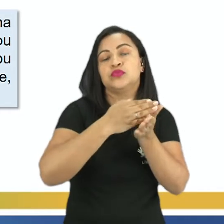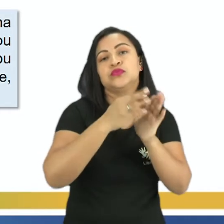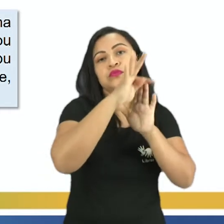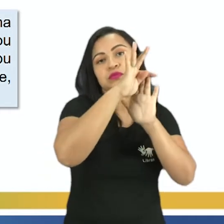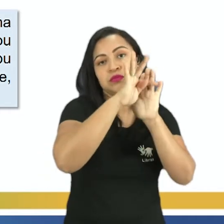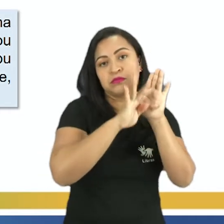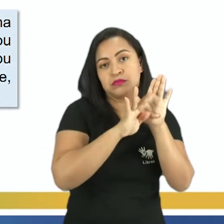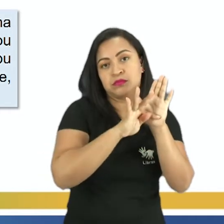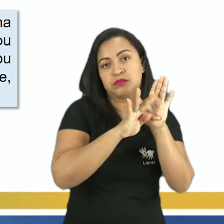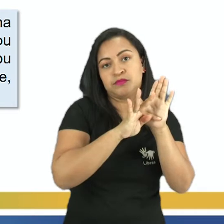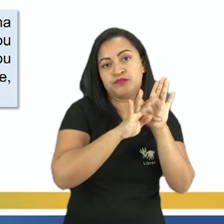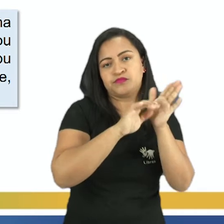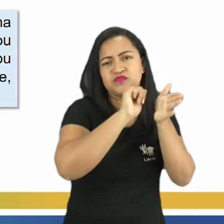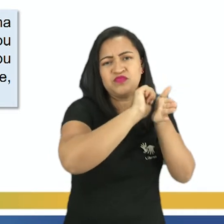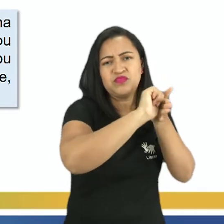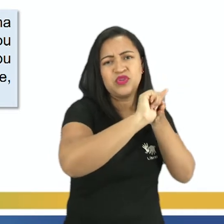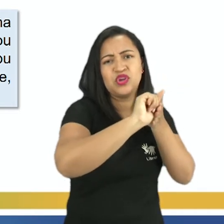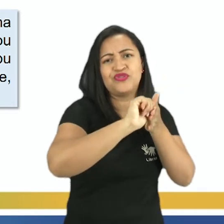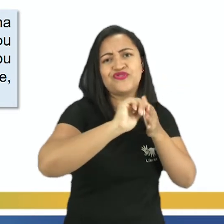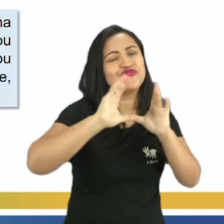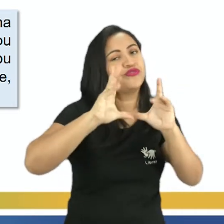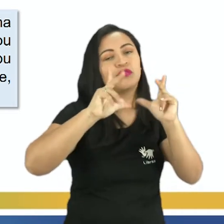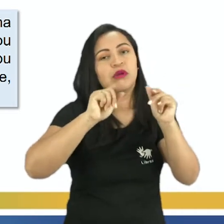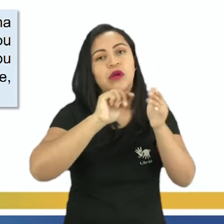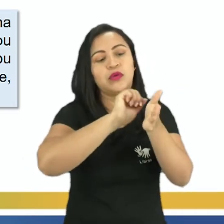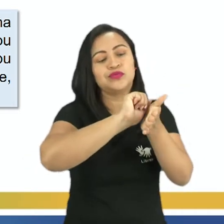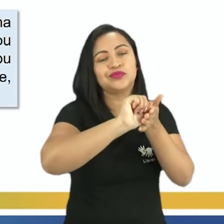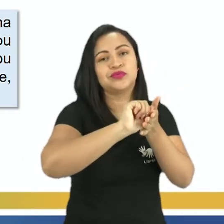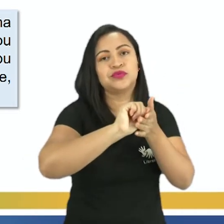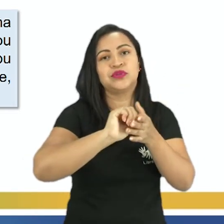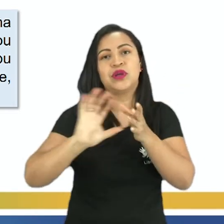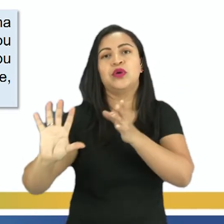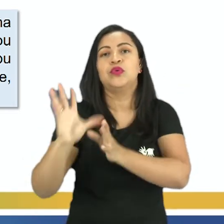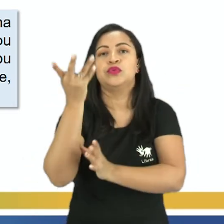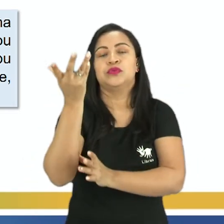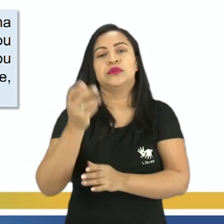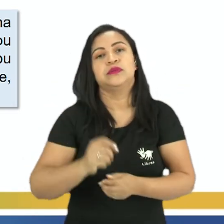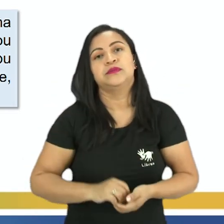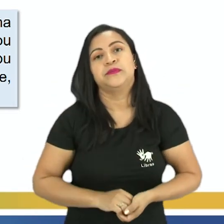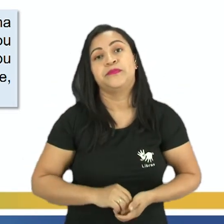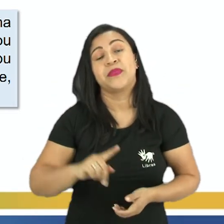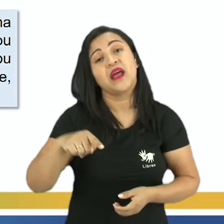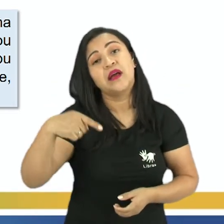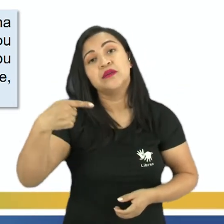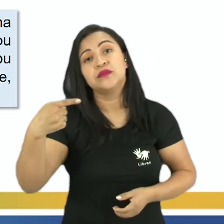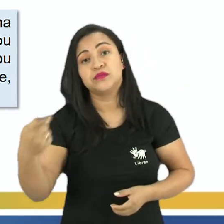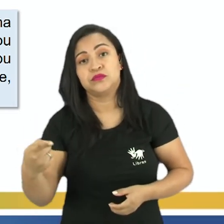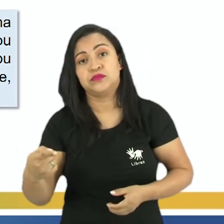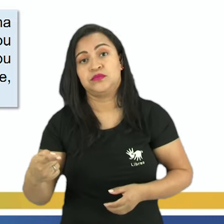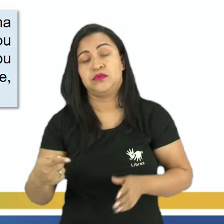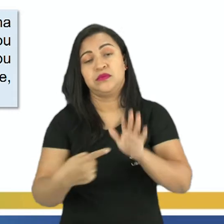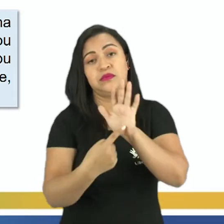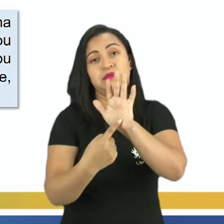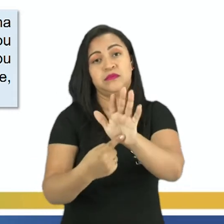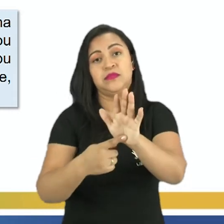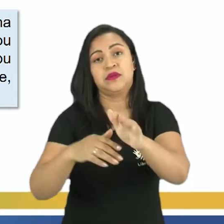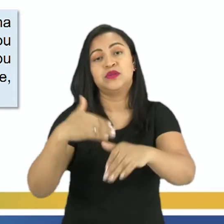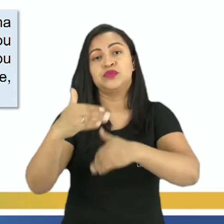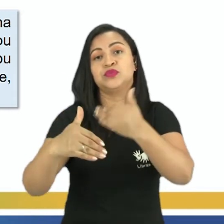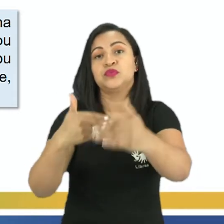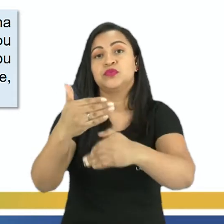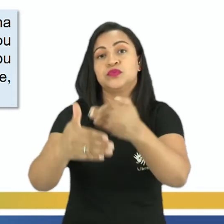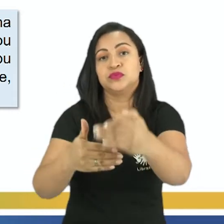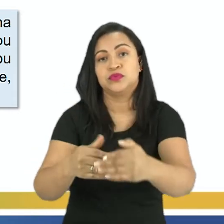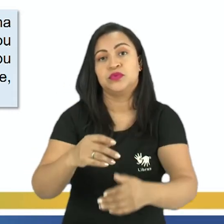uma espécie de rubrica geral, que vai demonstrar aquilo que acontece. Já as demais aparecem durante ou depois das